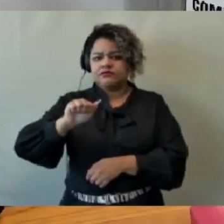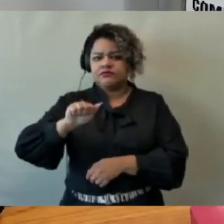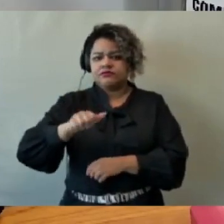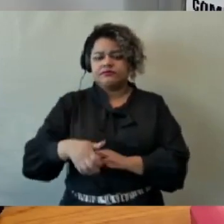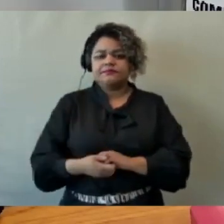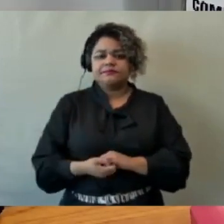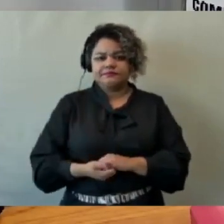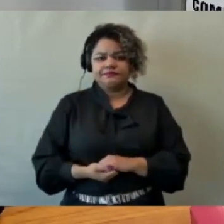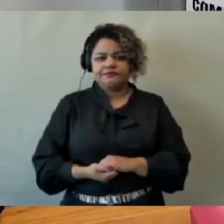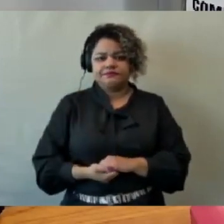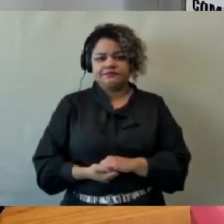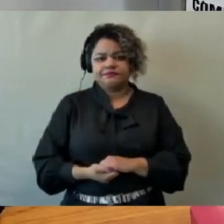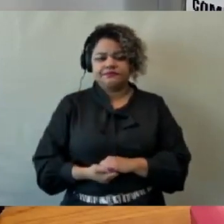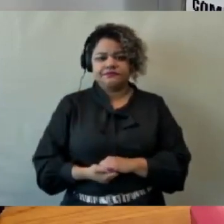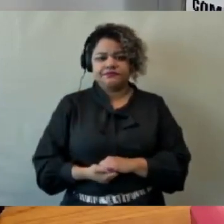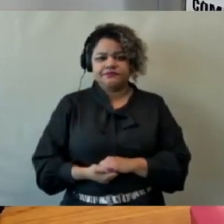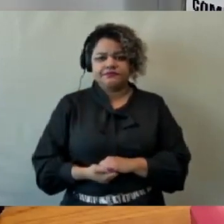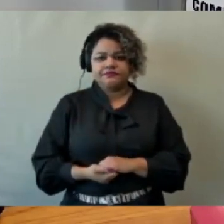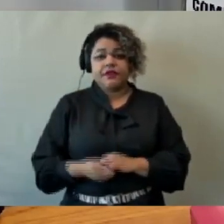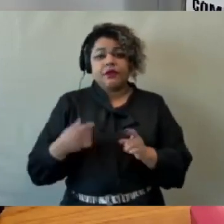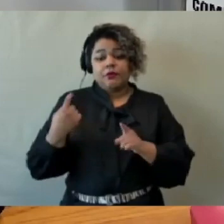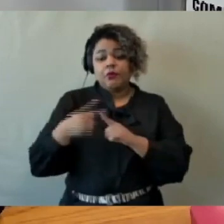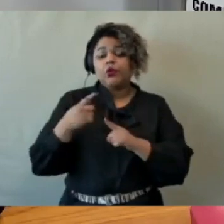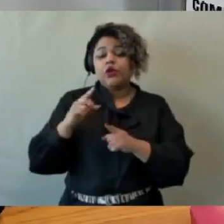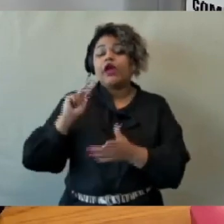acontece? Os nossos professores agora,